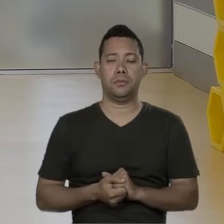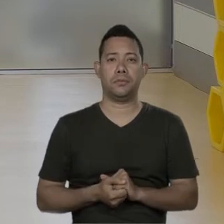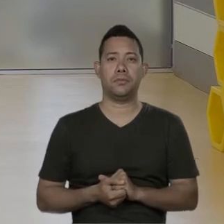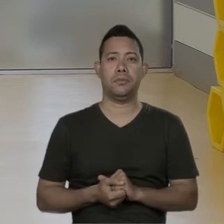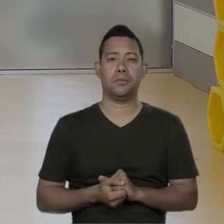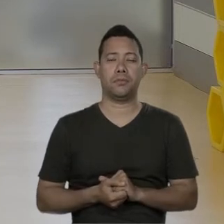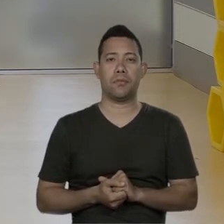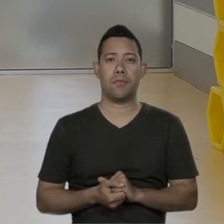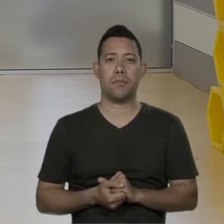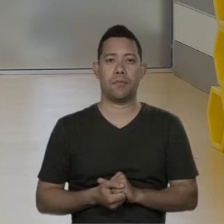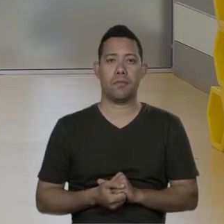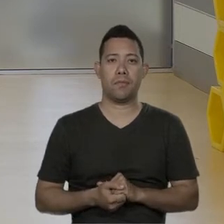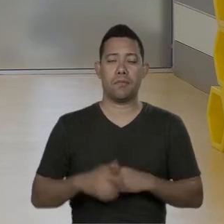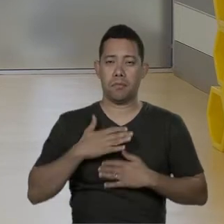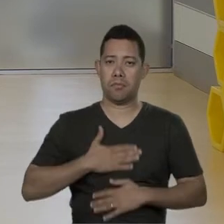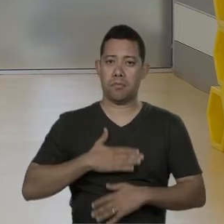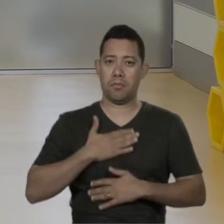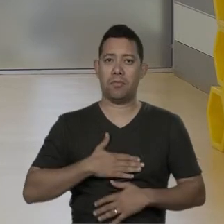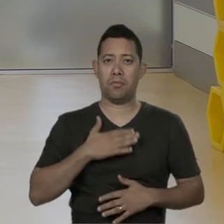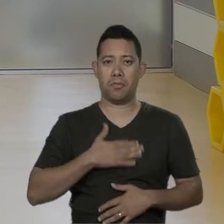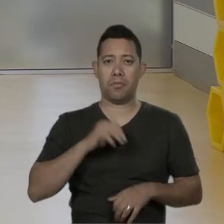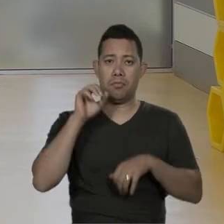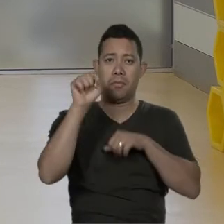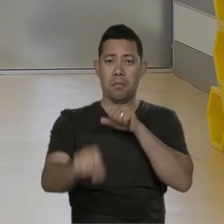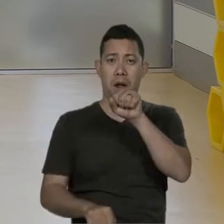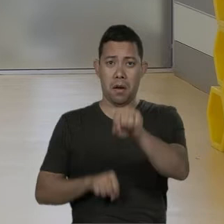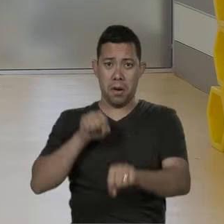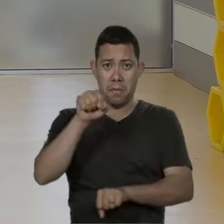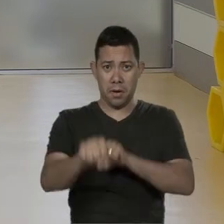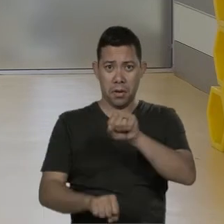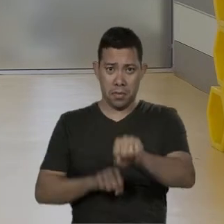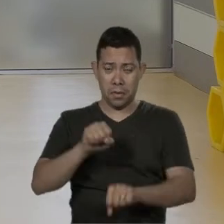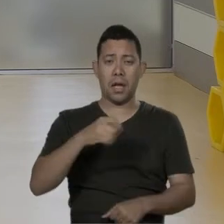Aumenta o giro devagar, gradativo.